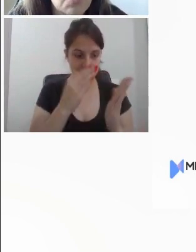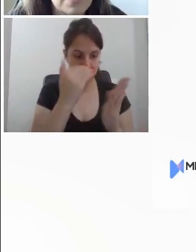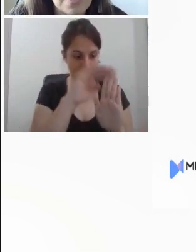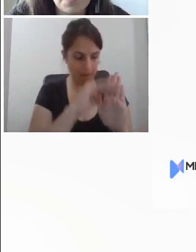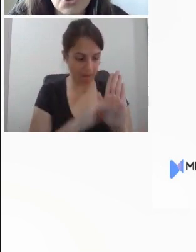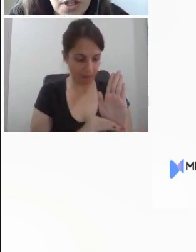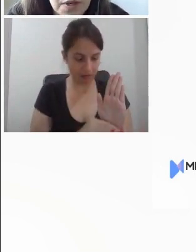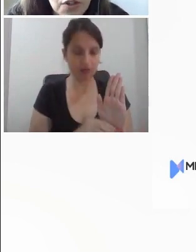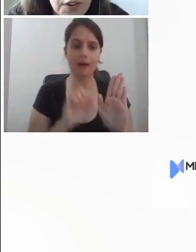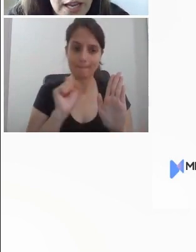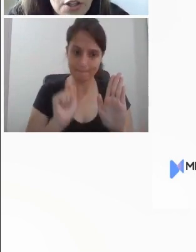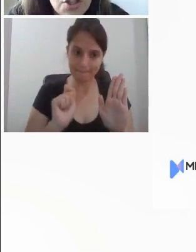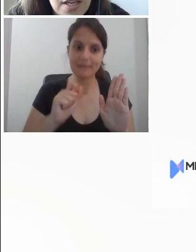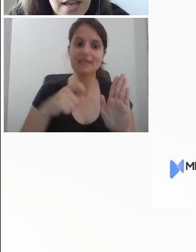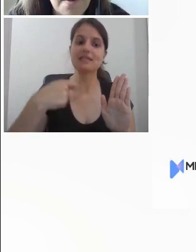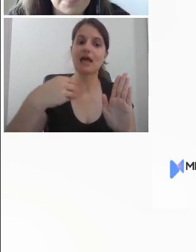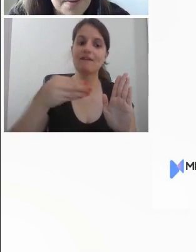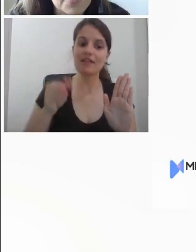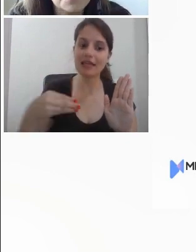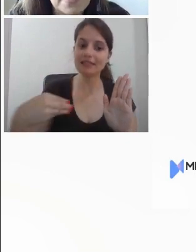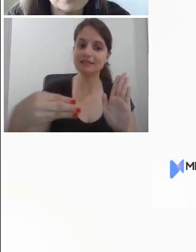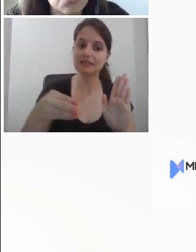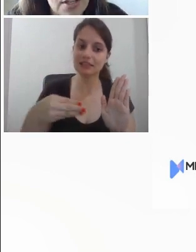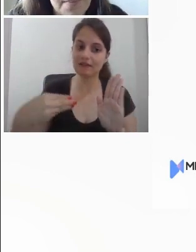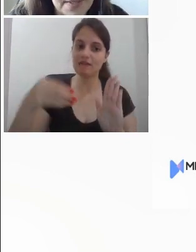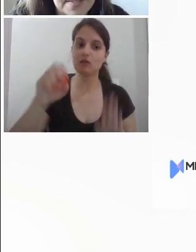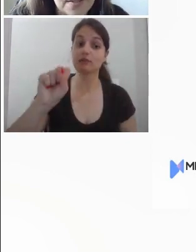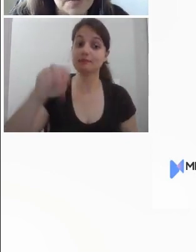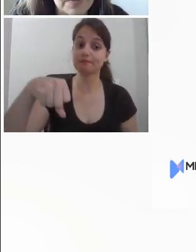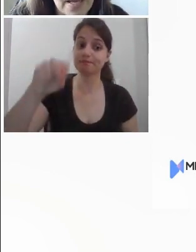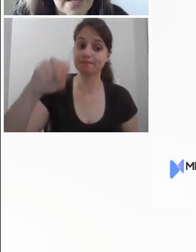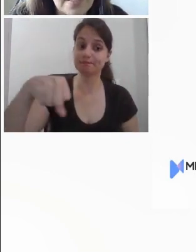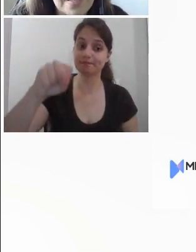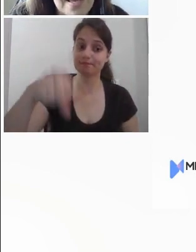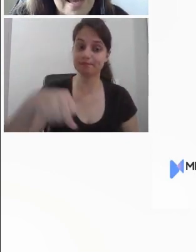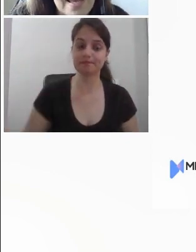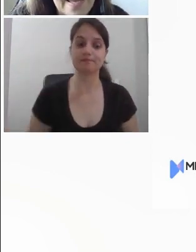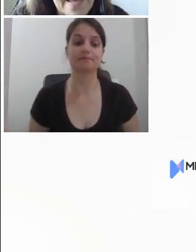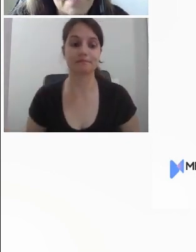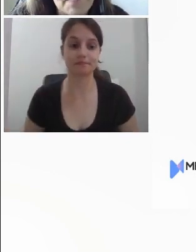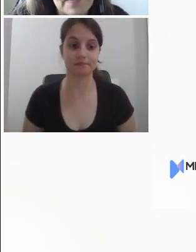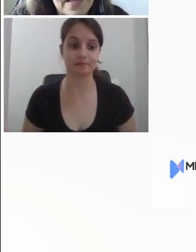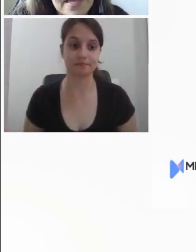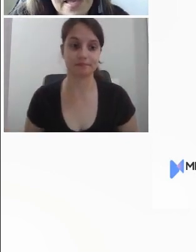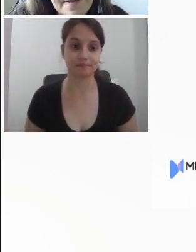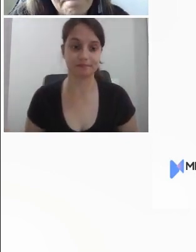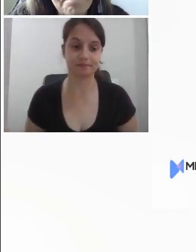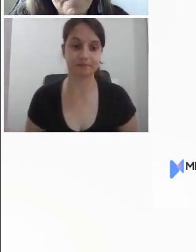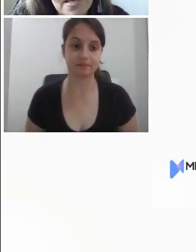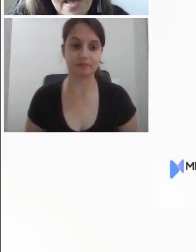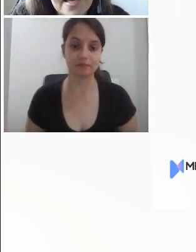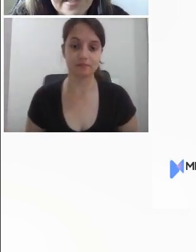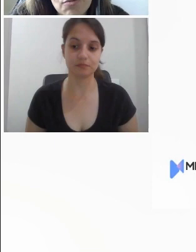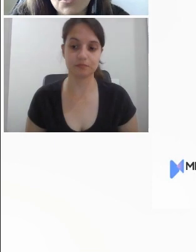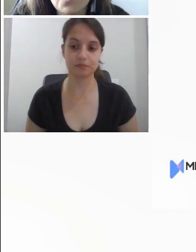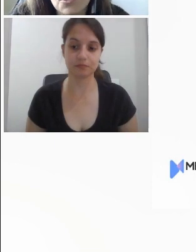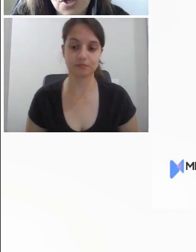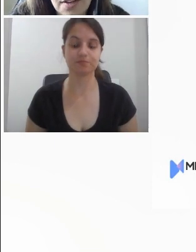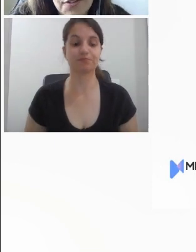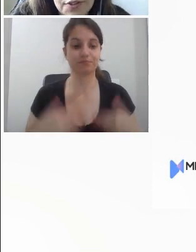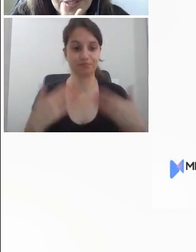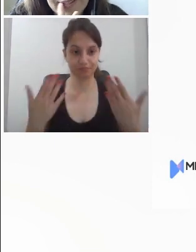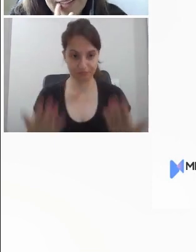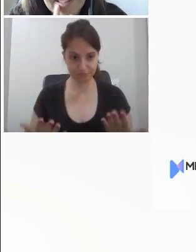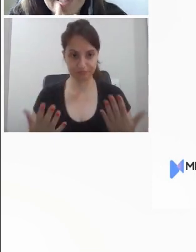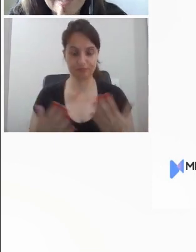contexto tem uma dinâmica diferente e Abrir possibilidade de adaptação né Eh e esse é um dos